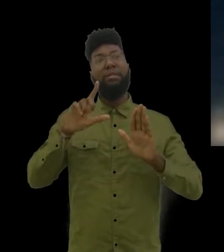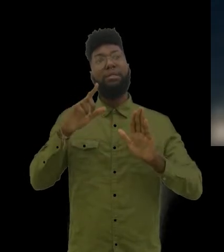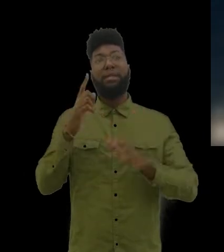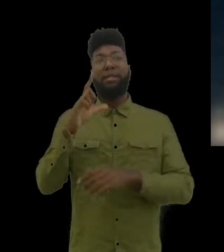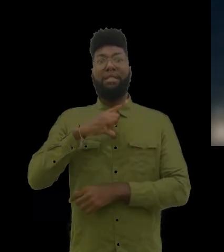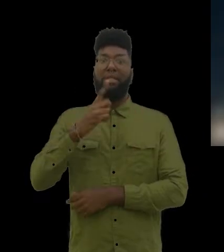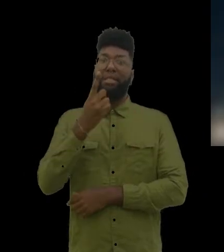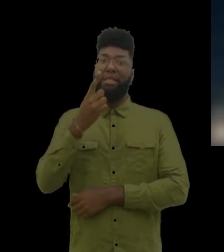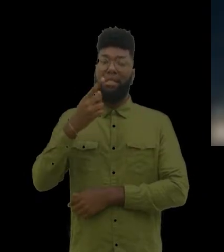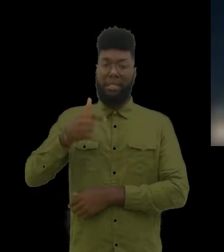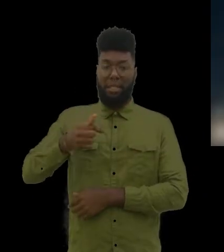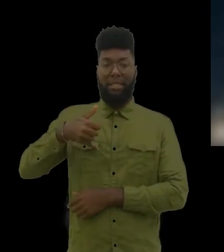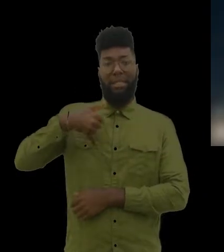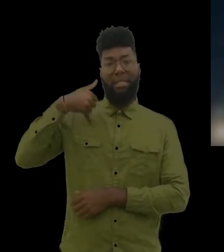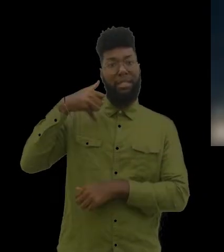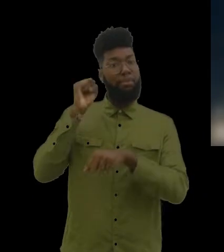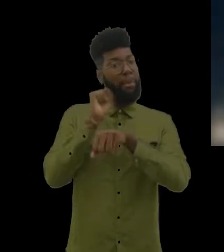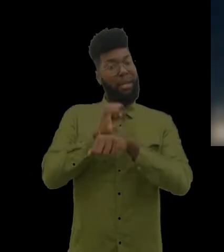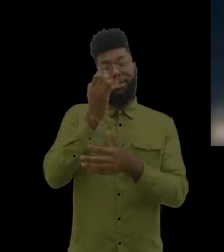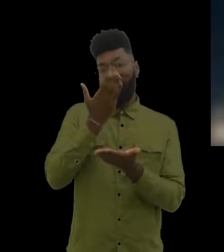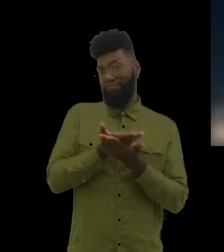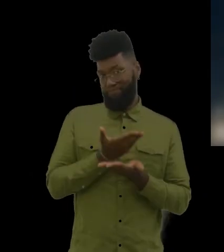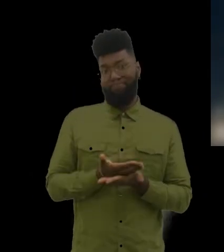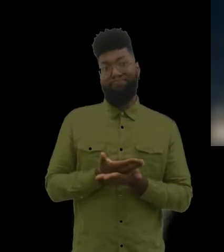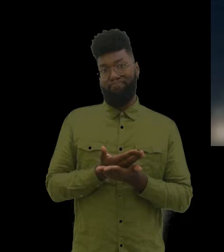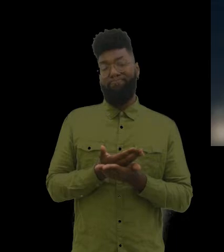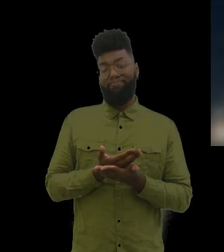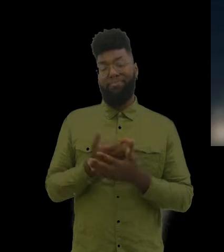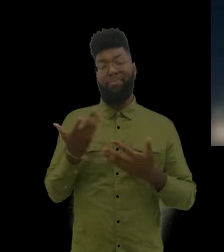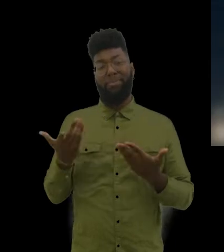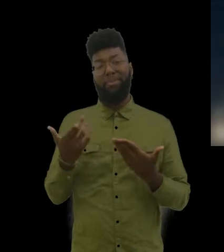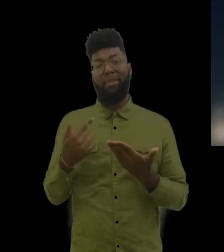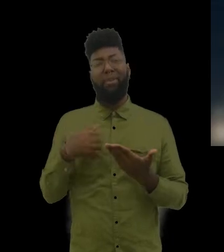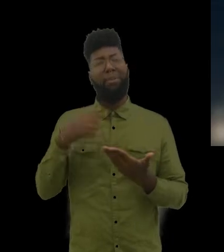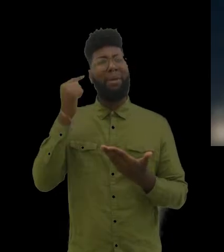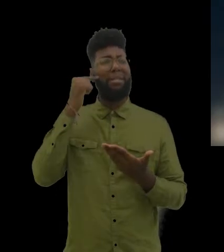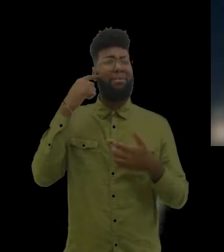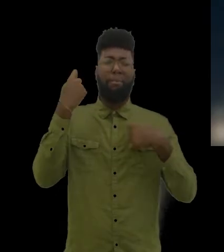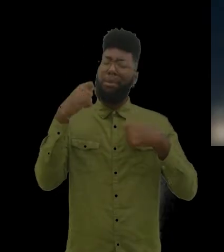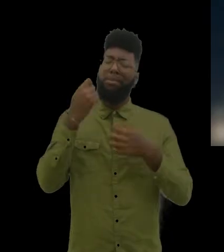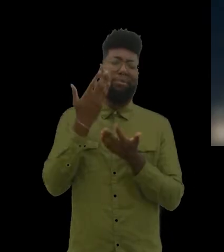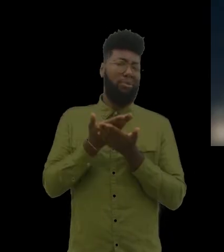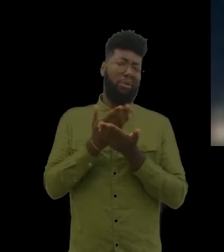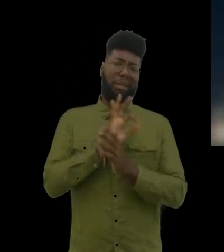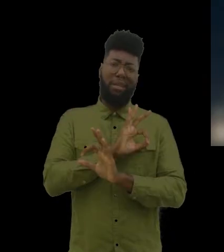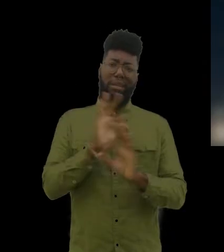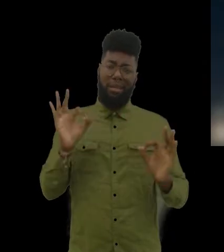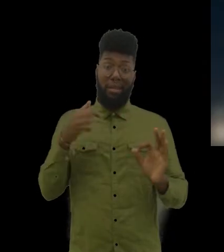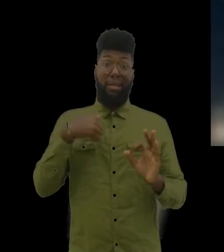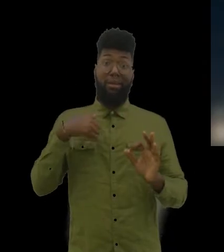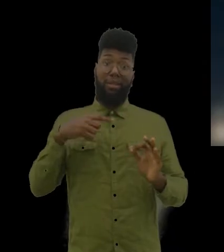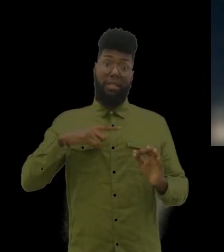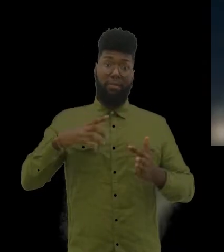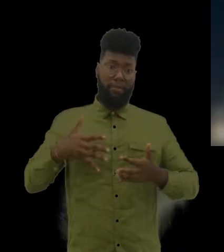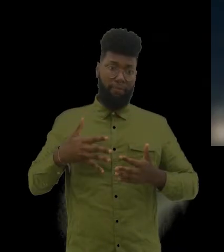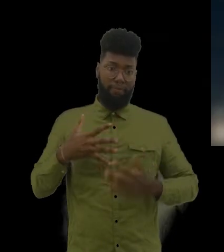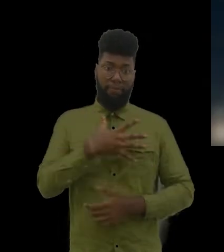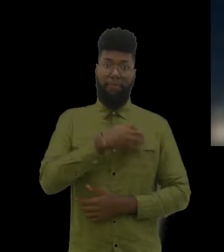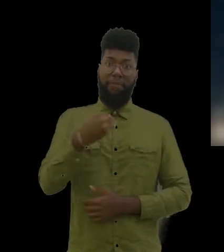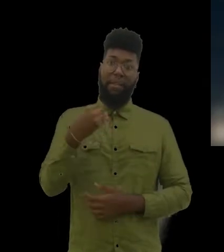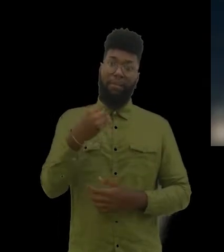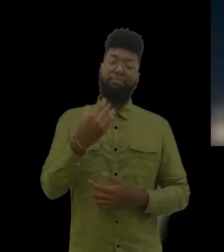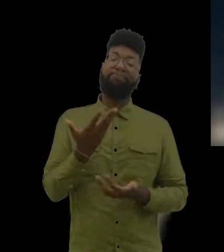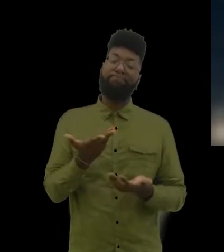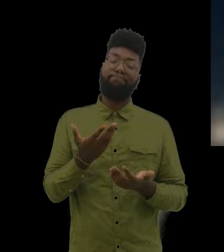bem, enfim, fui pai muito cedo também e achei que não precisava estudar mais. Com 17 anos eu parei, tinha a 7ª